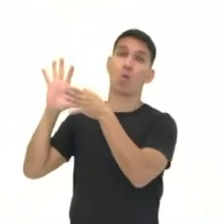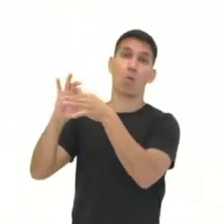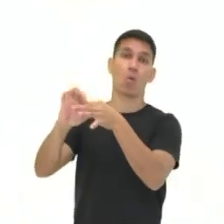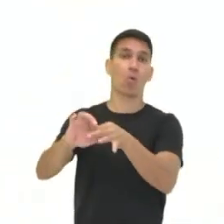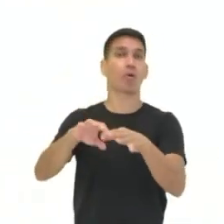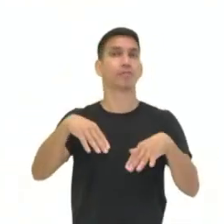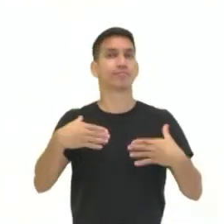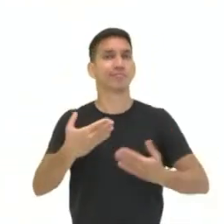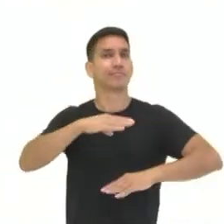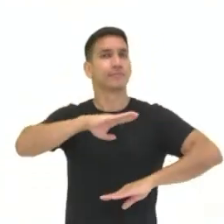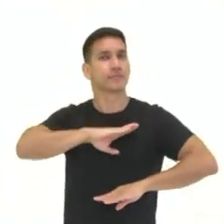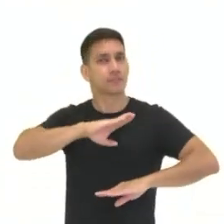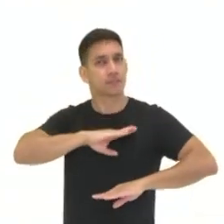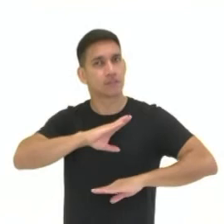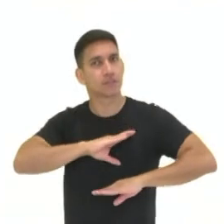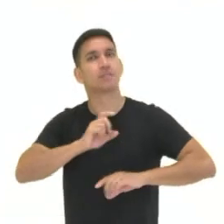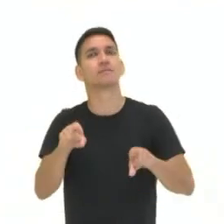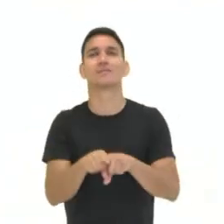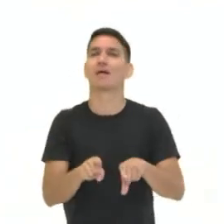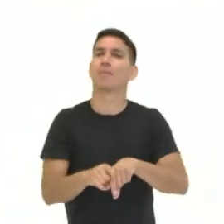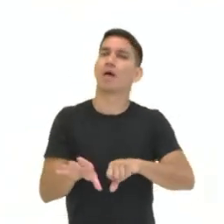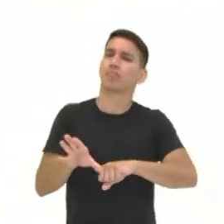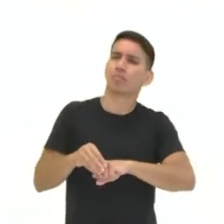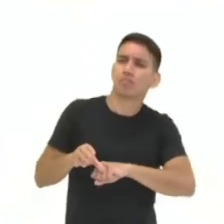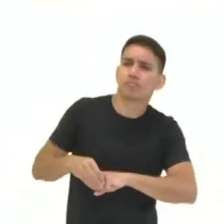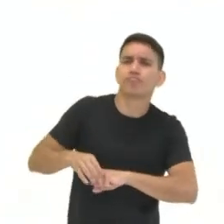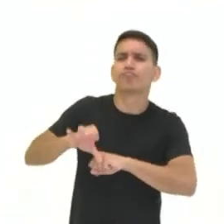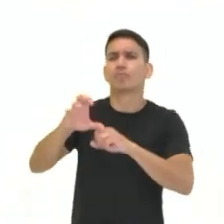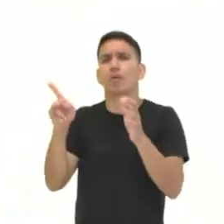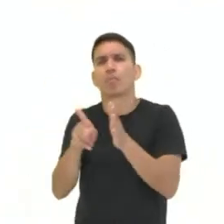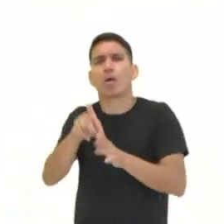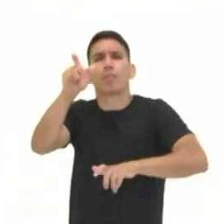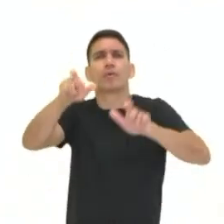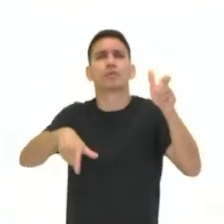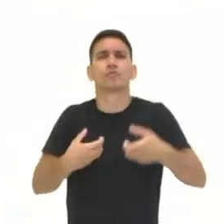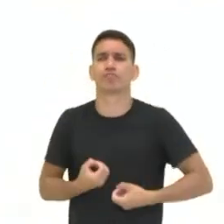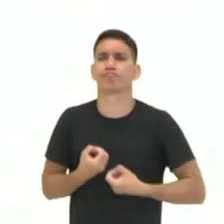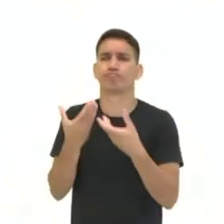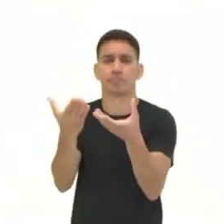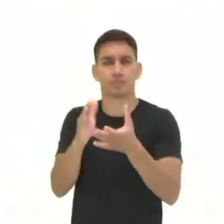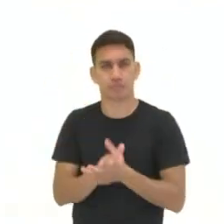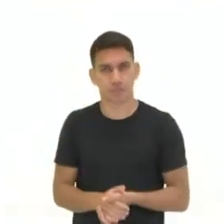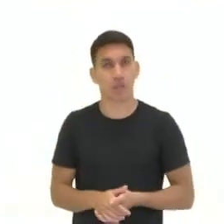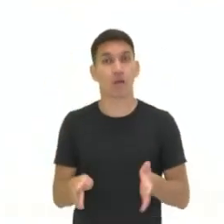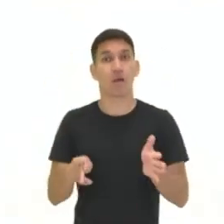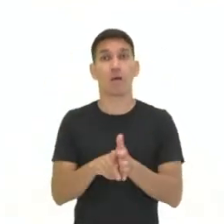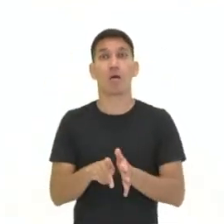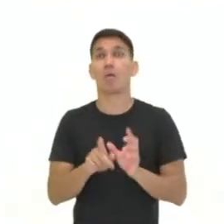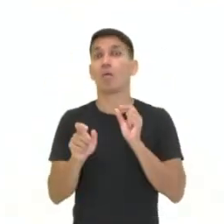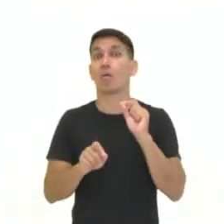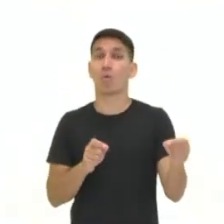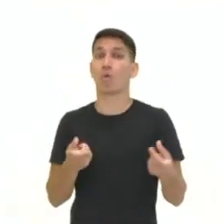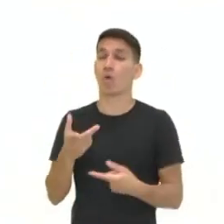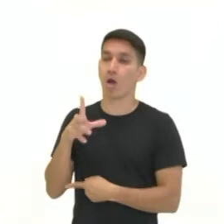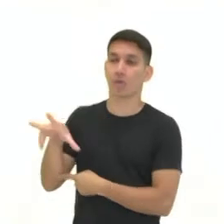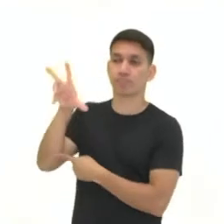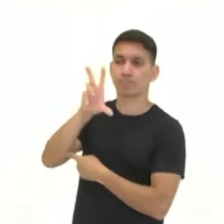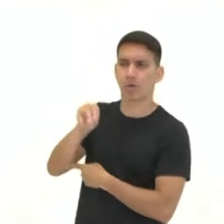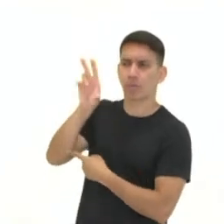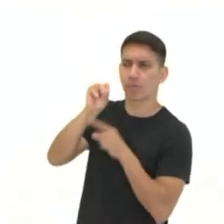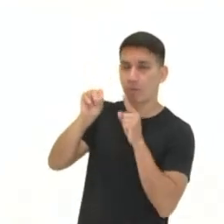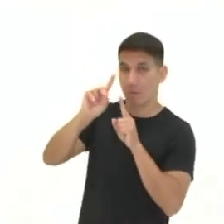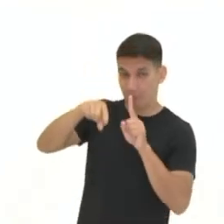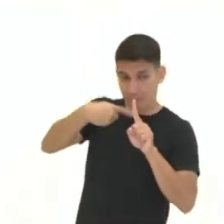da situação e do conhecimento do interlocutor. Na linguagem oral, os gestos do enunciador também